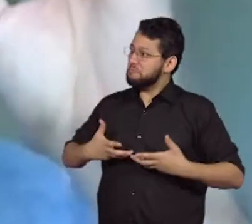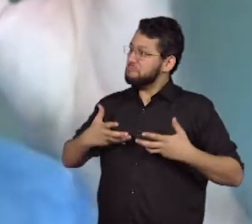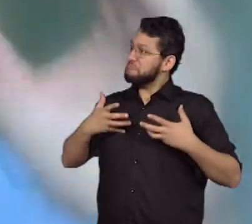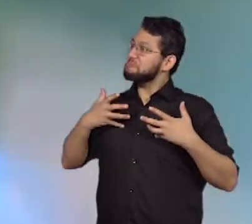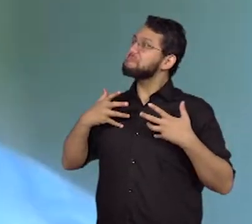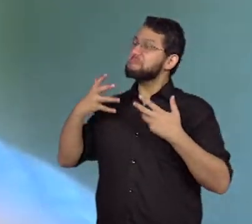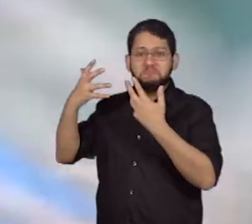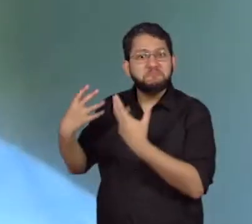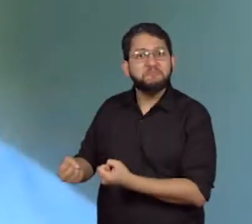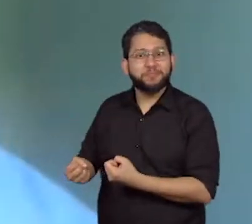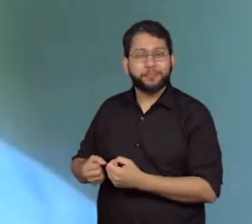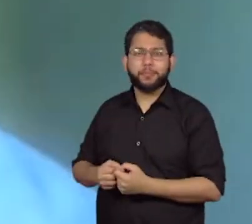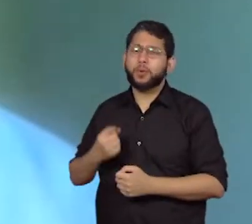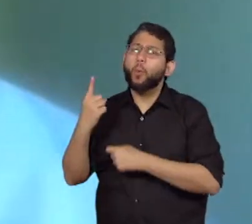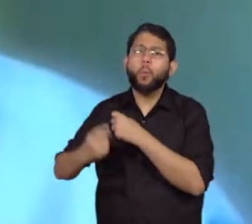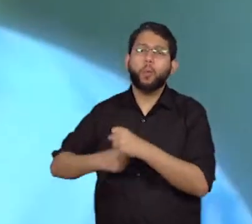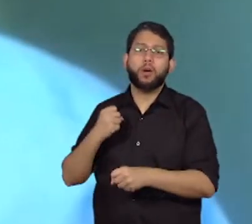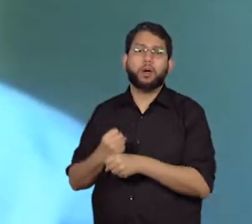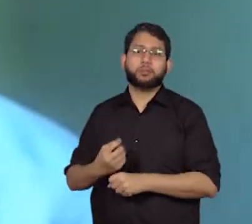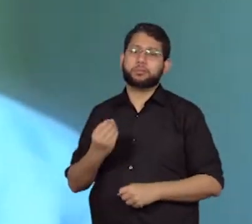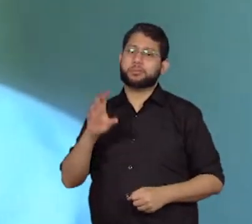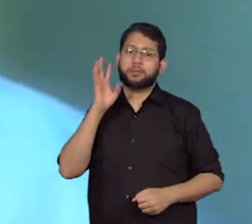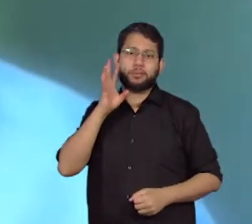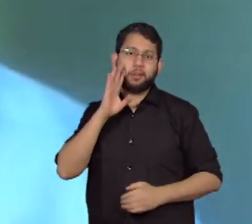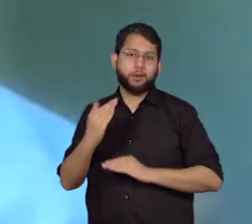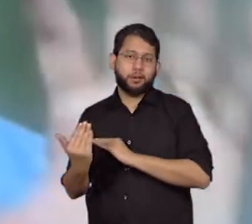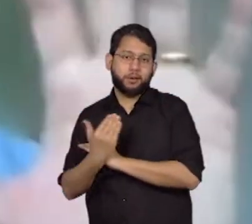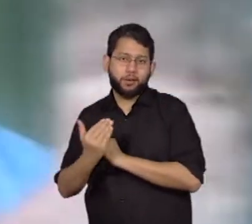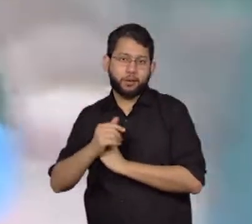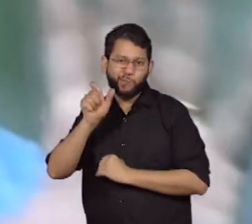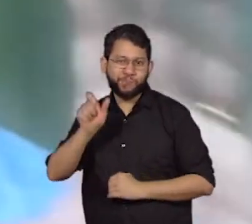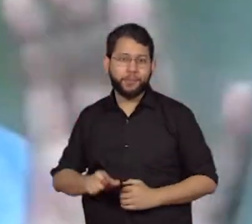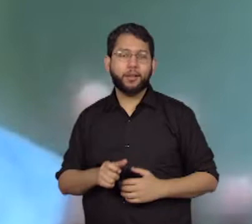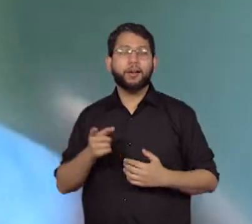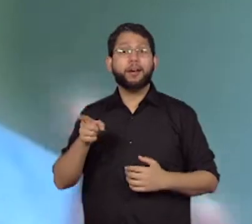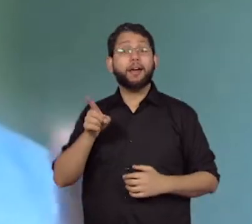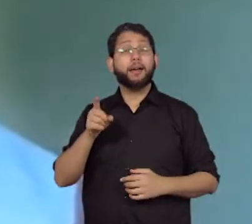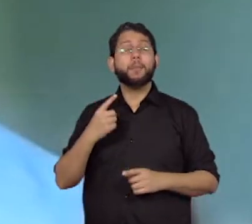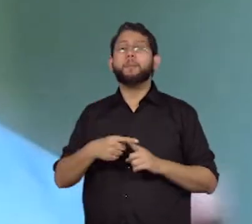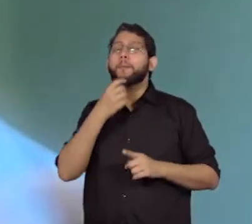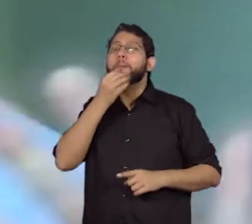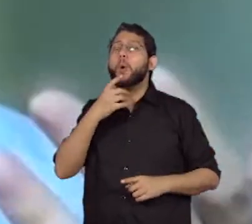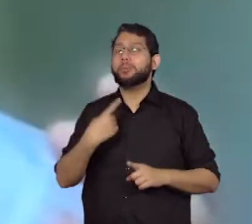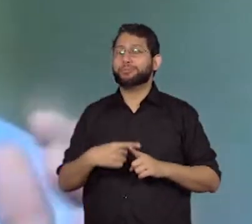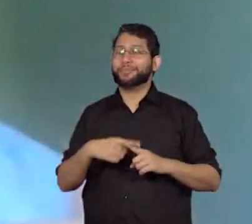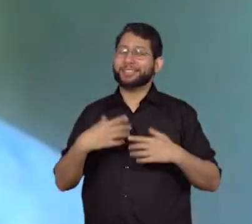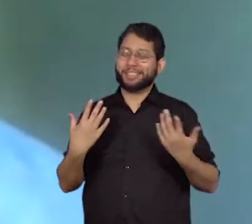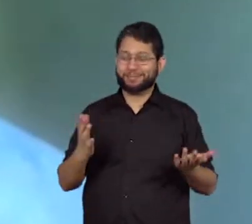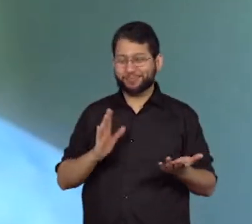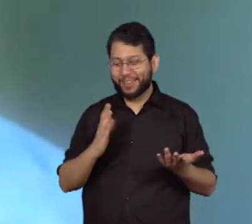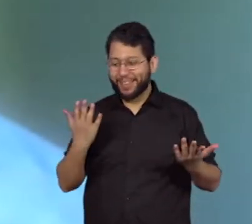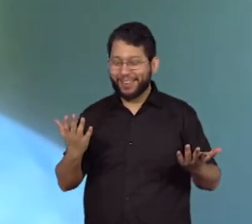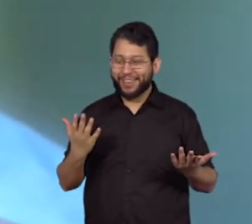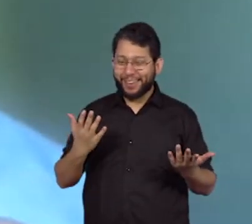ano, foi muito legal. Lá lá tinha uma coisa bacana que era assim,